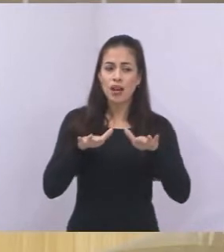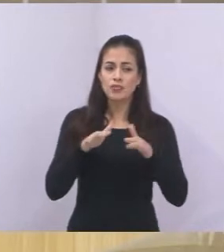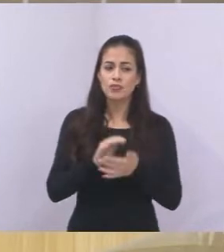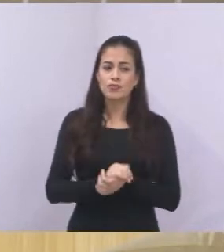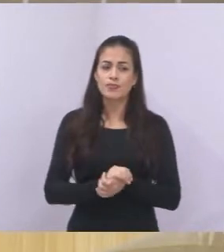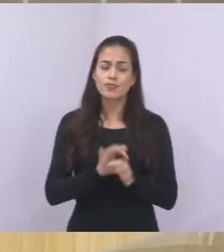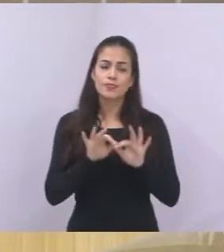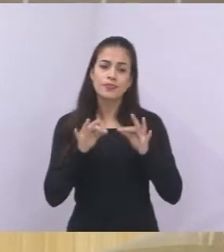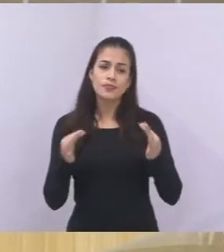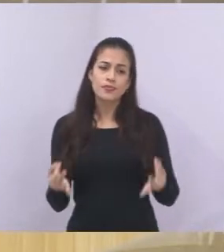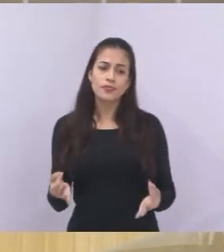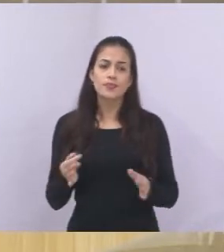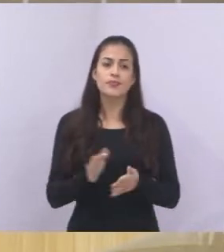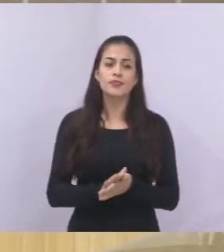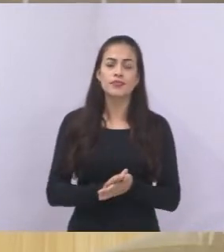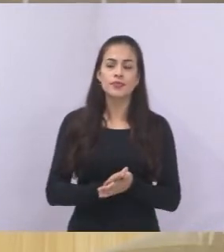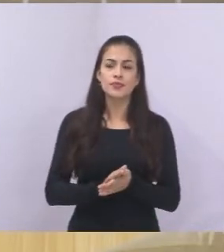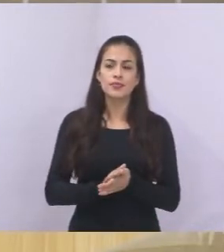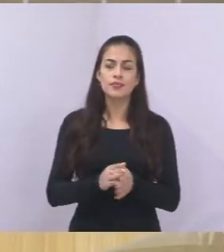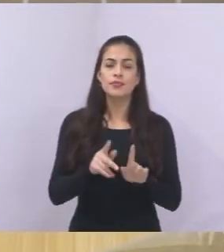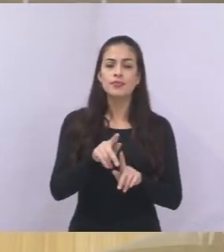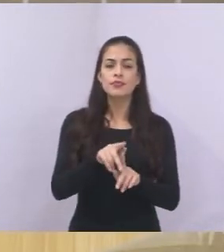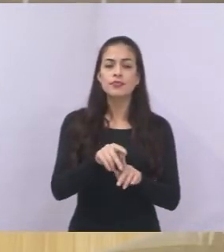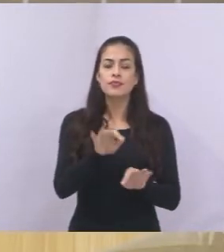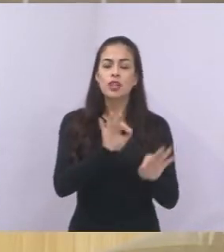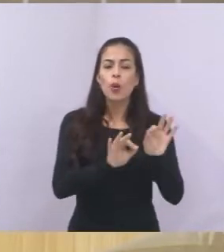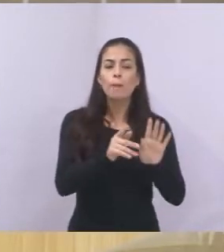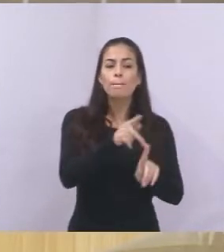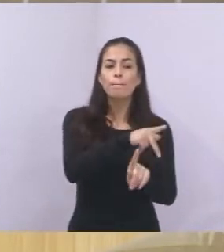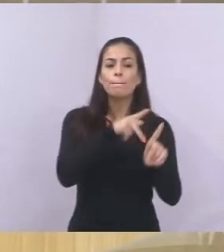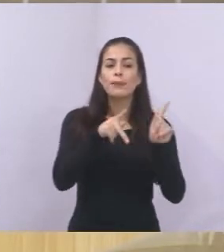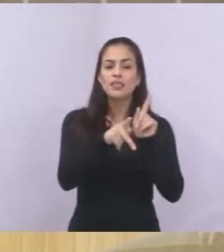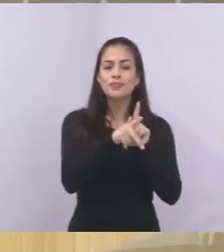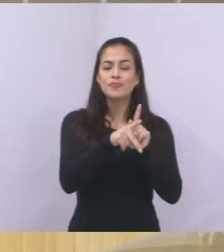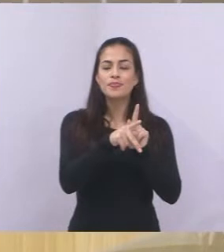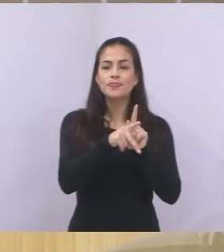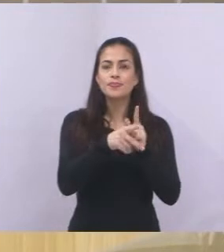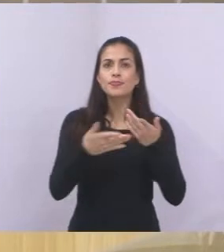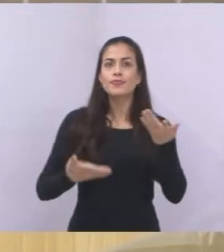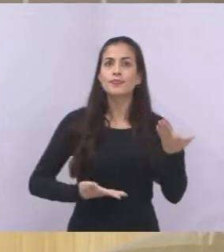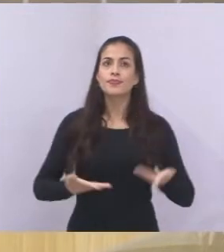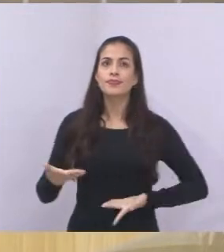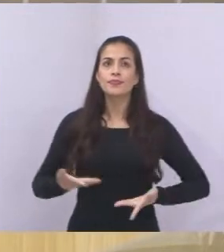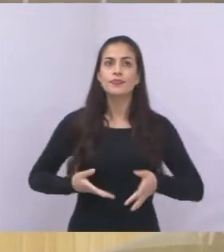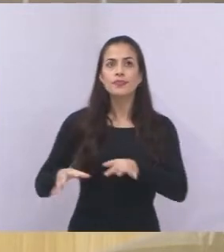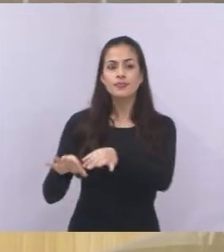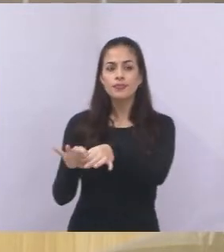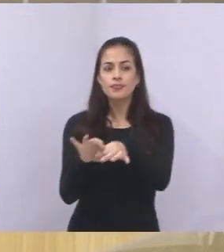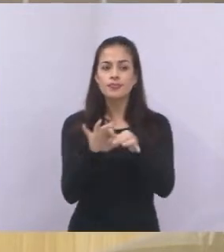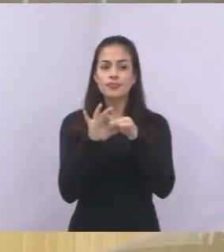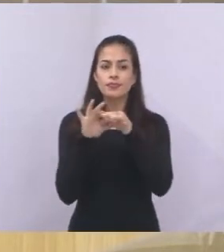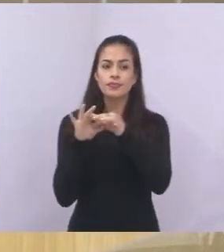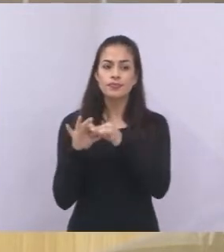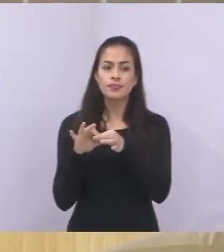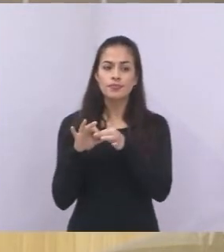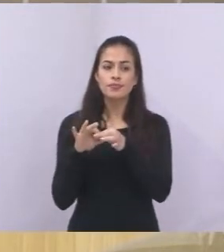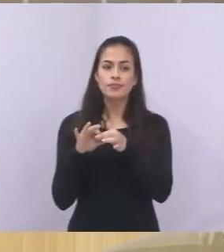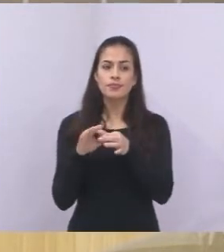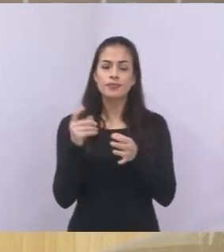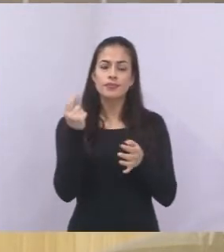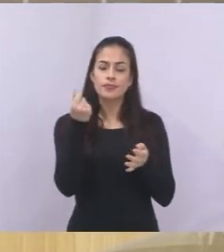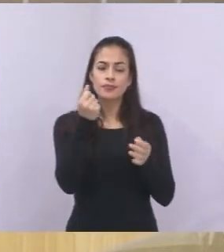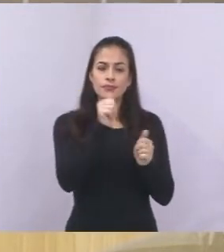das contribuições aos regimes de previdência a que o servidor esteve vinculado, atualizadas